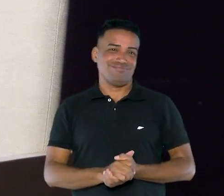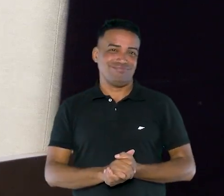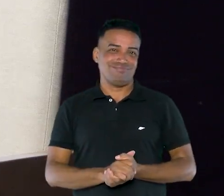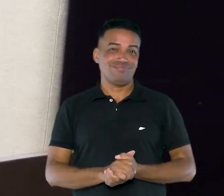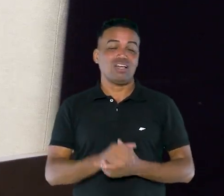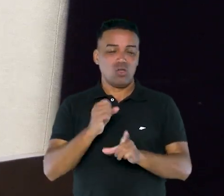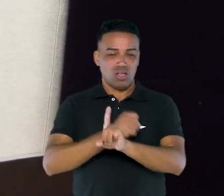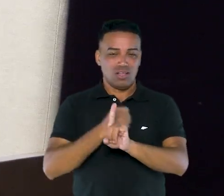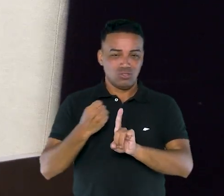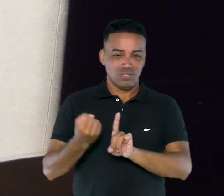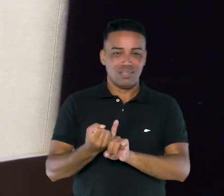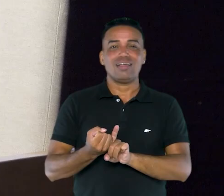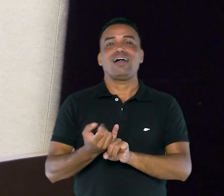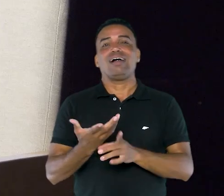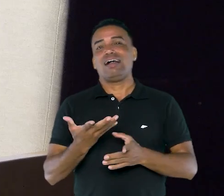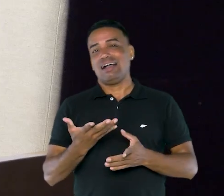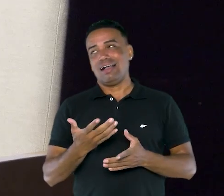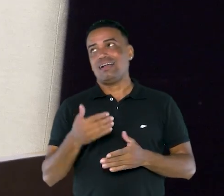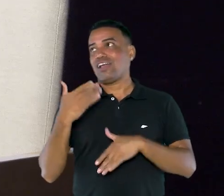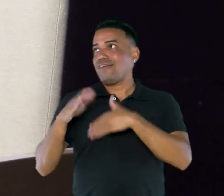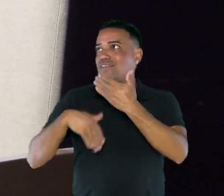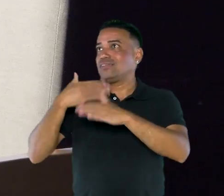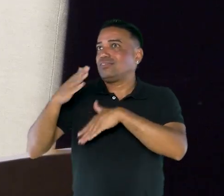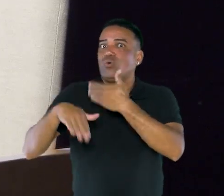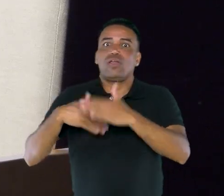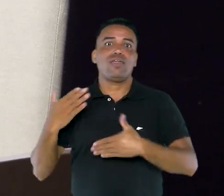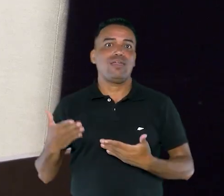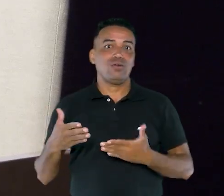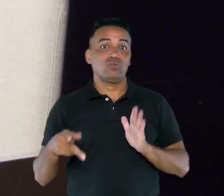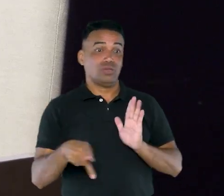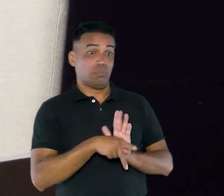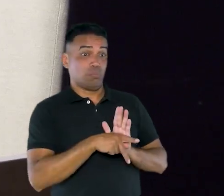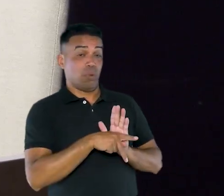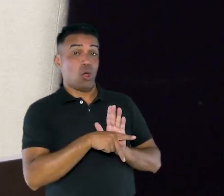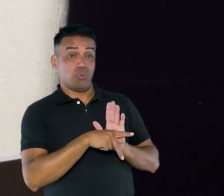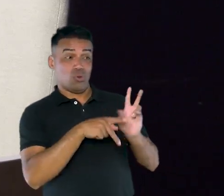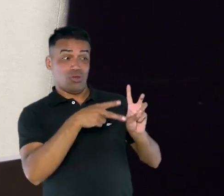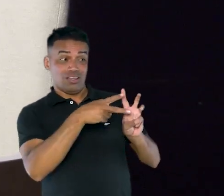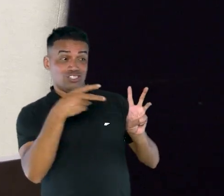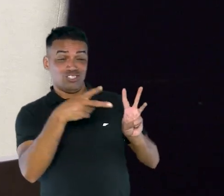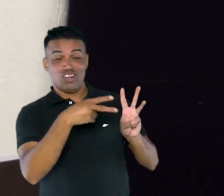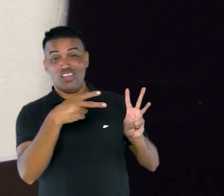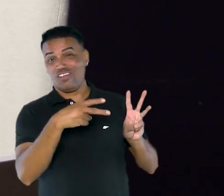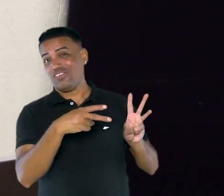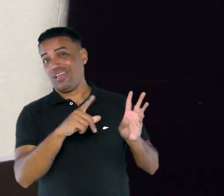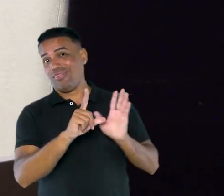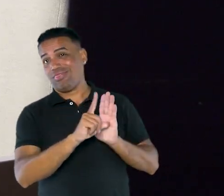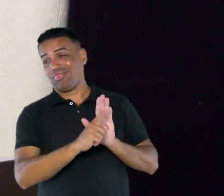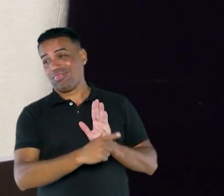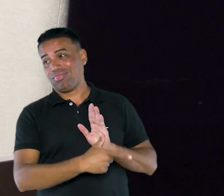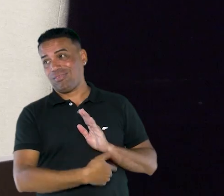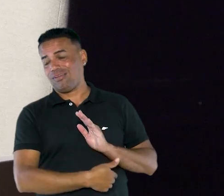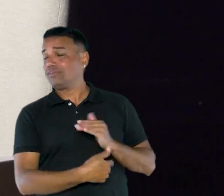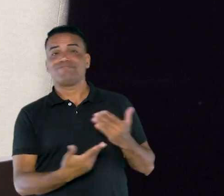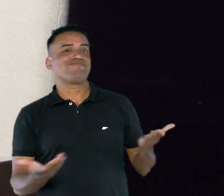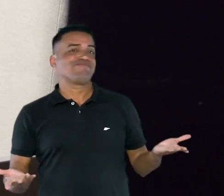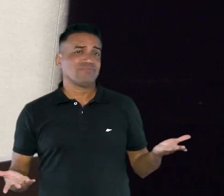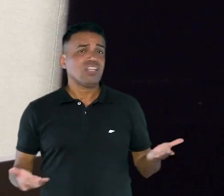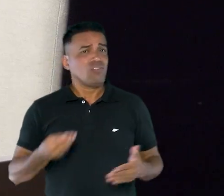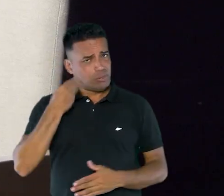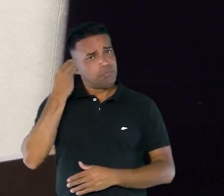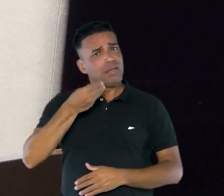nossa sociedade é muito mais avançada do que a sociedade dos povos indígenas. Massa.